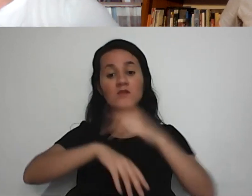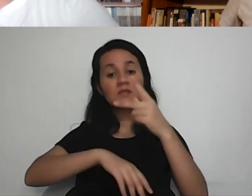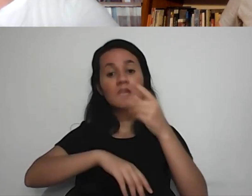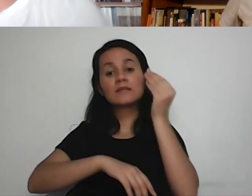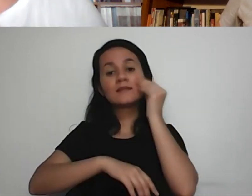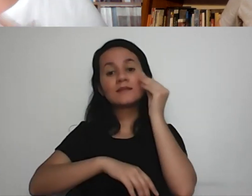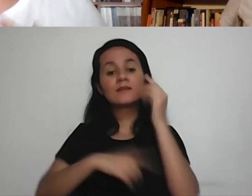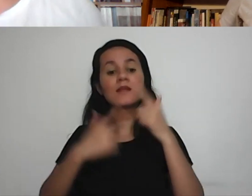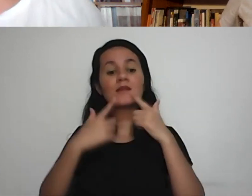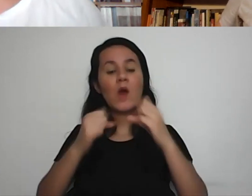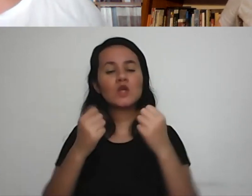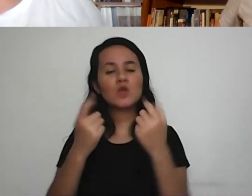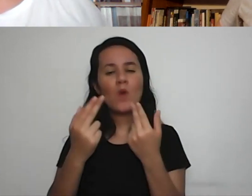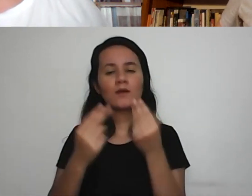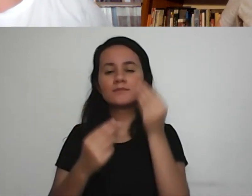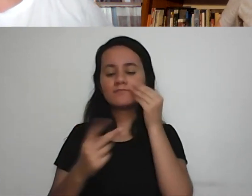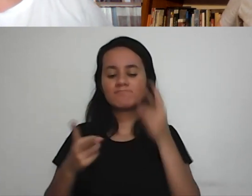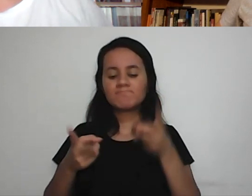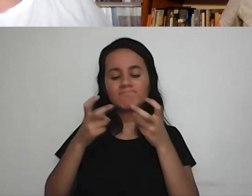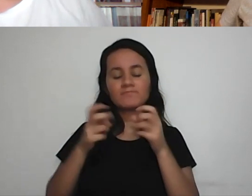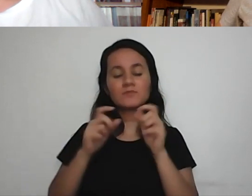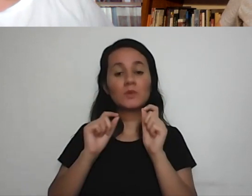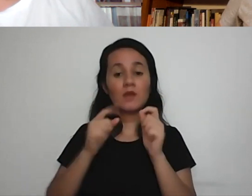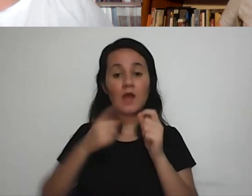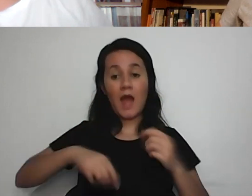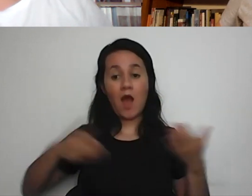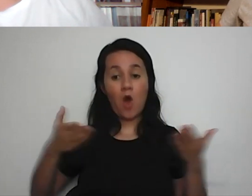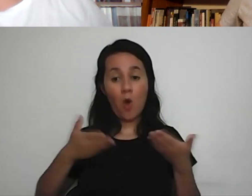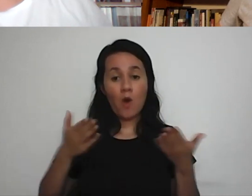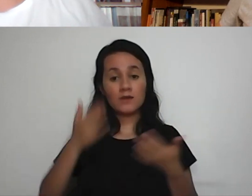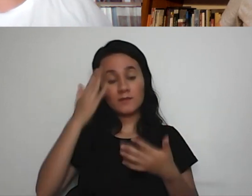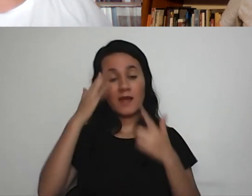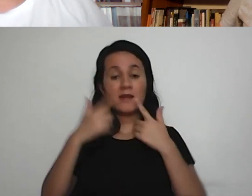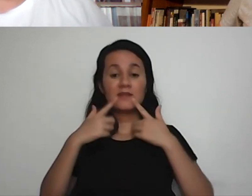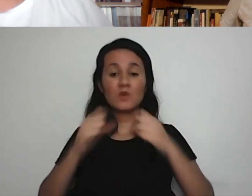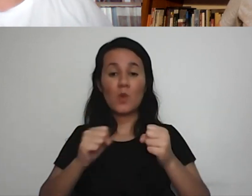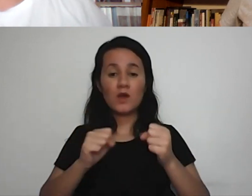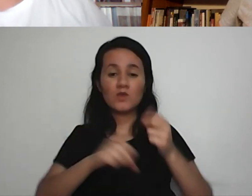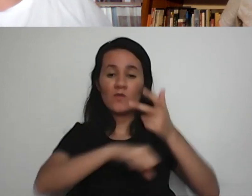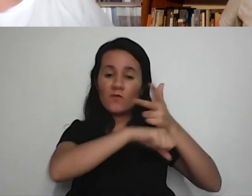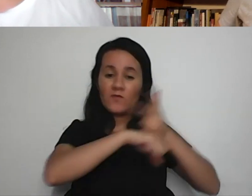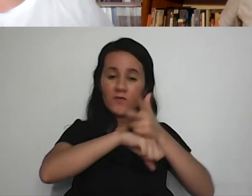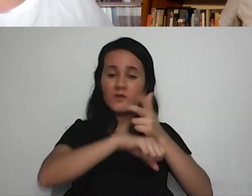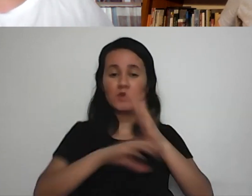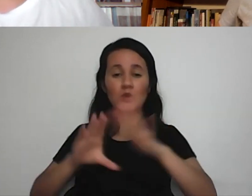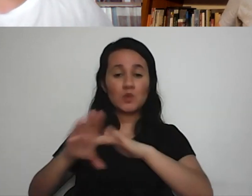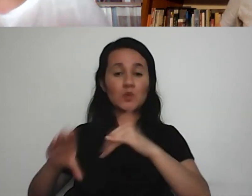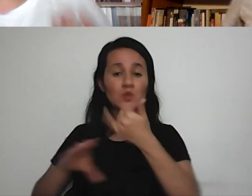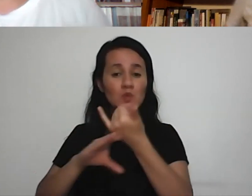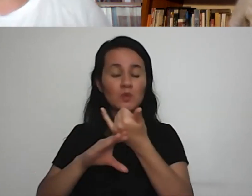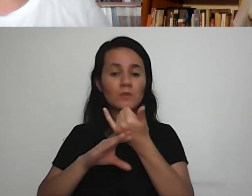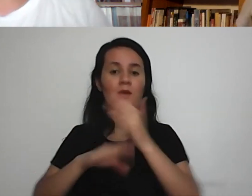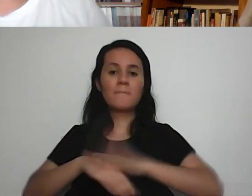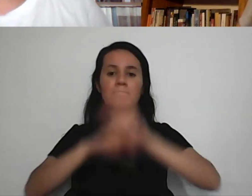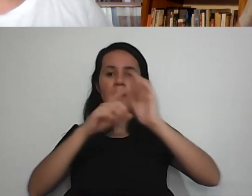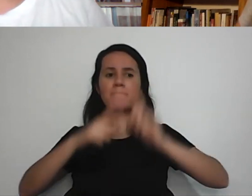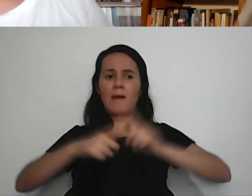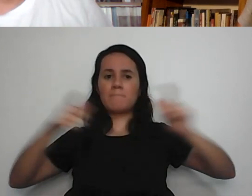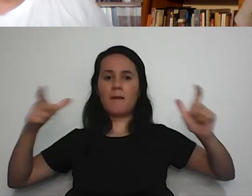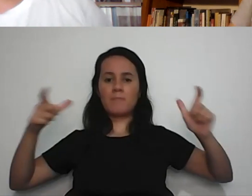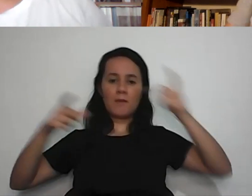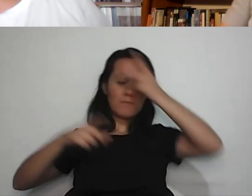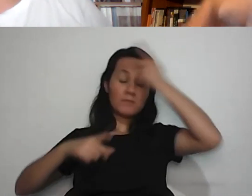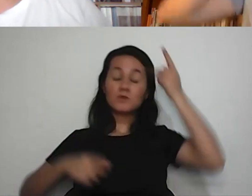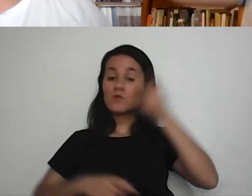aquela linguagem. A gente tem que reconhecer que na nossa época, a linguagem do vídeo, do YouTube, ela tem um alcance muito maior, né?